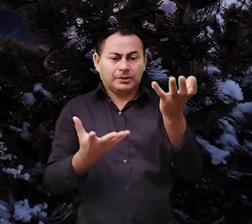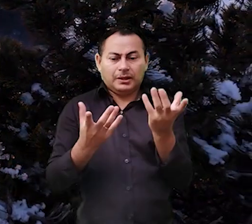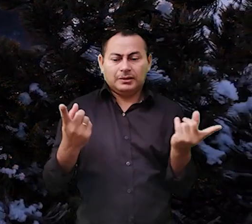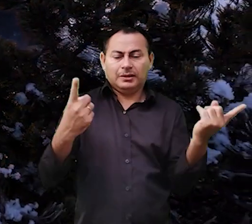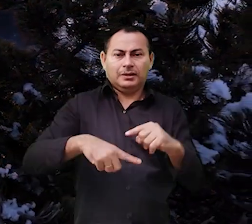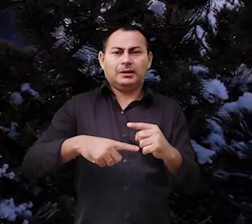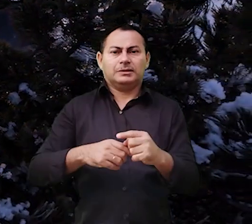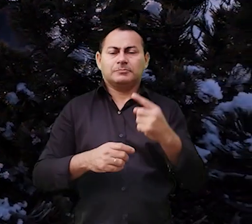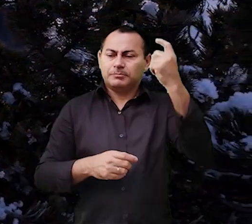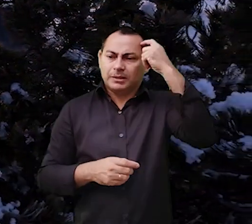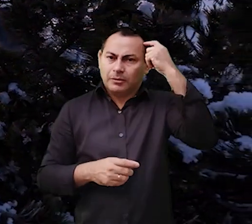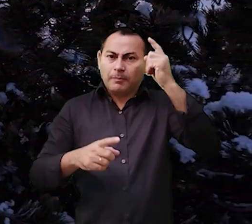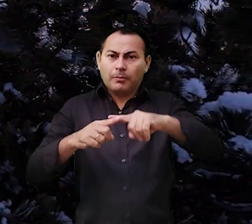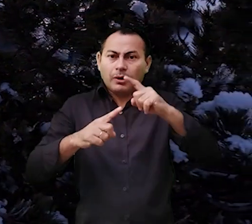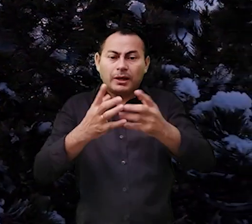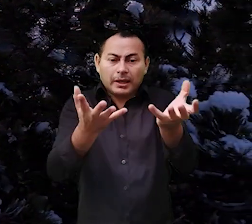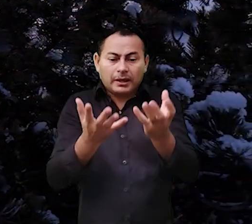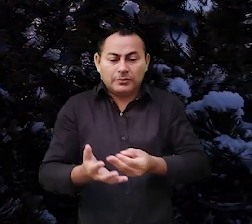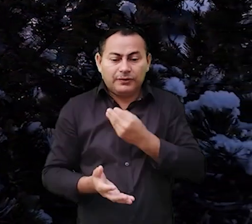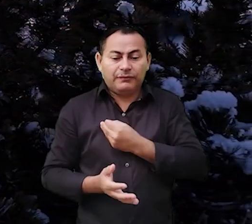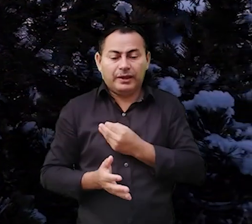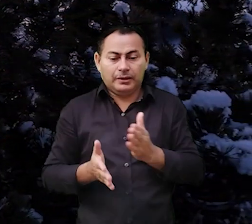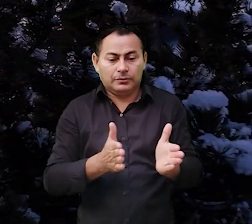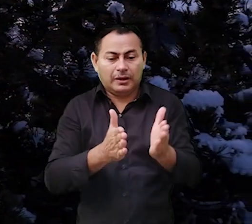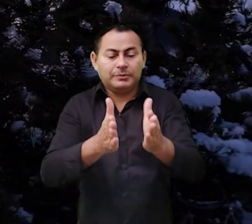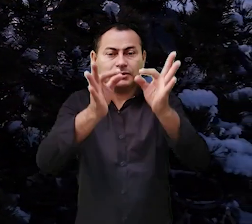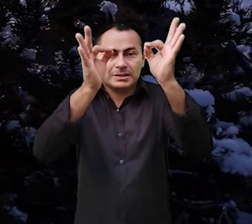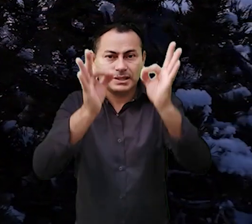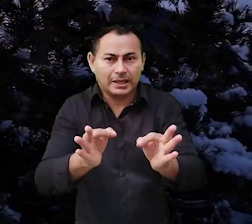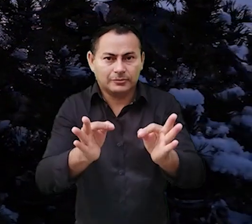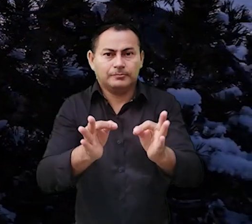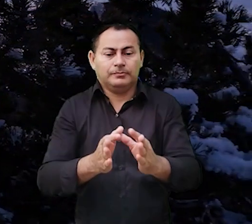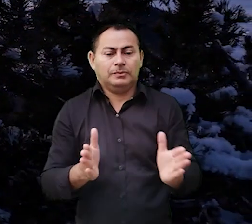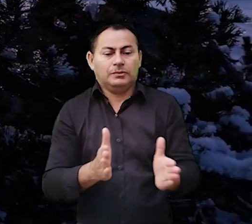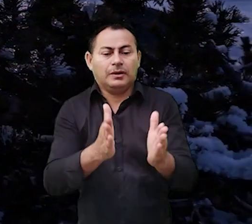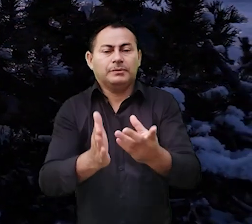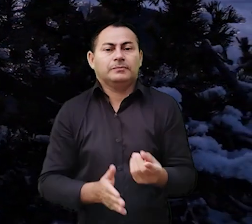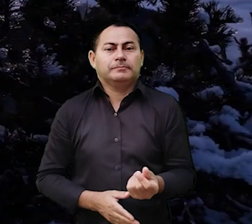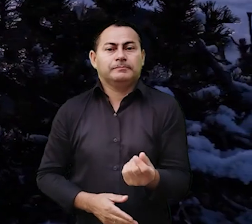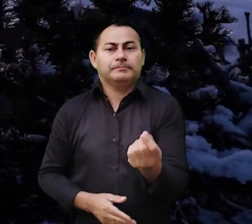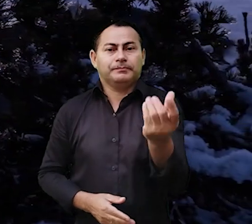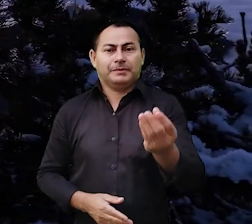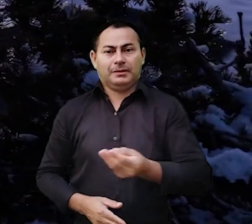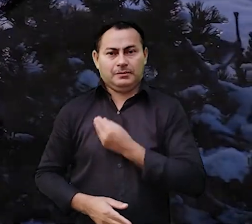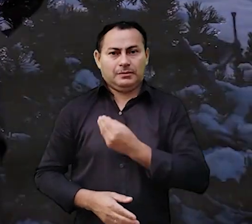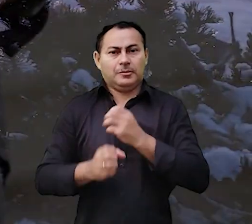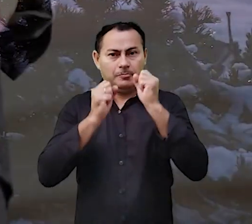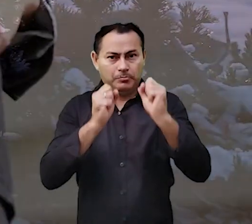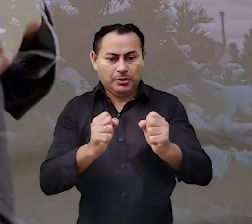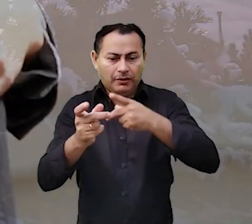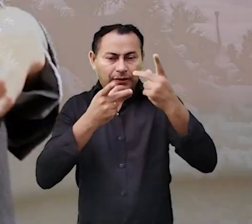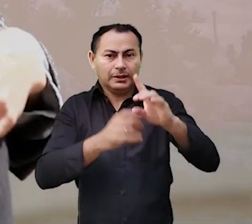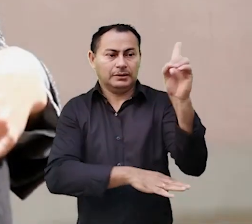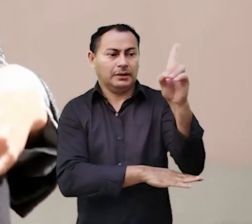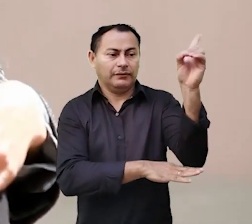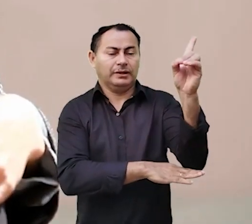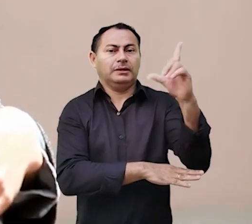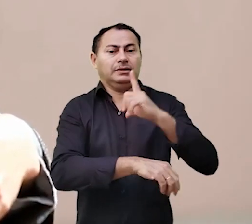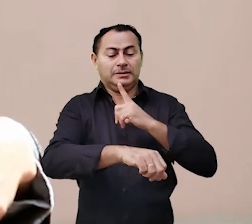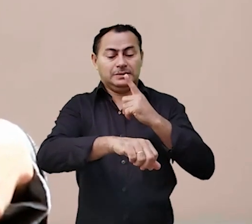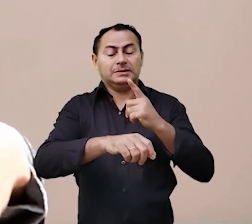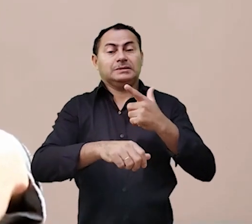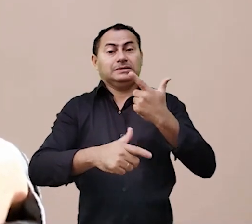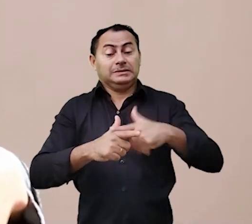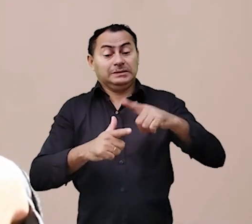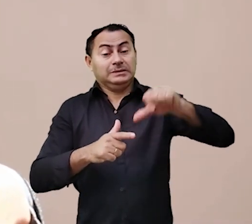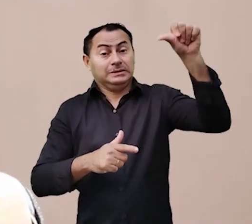Quero enfrentar esses pensamentos porque quero andar no caminho certo, no caminho eterno. Podemos dizer que aqui Davi está passando por